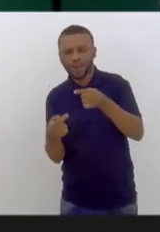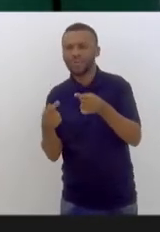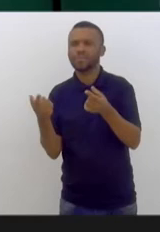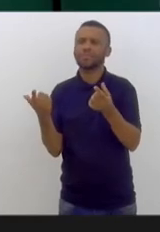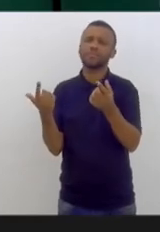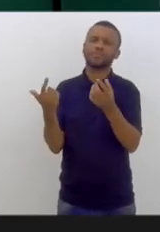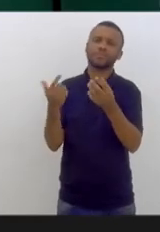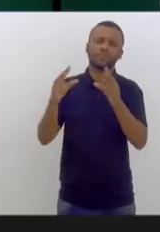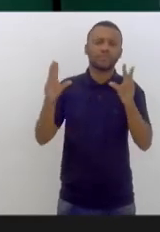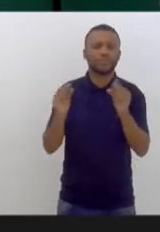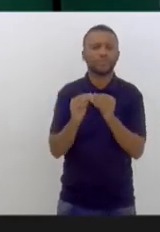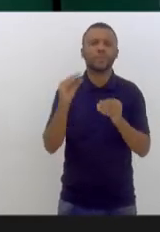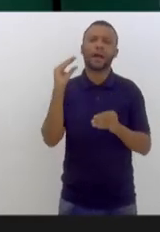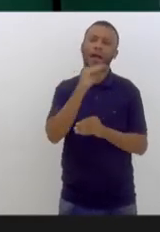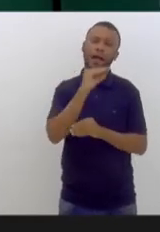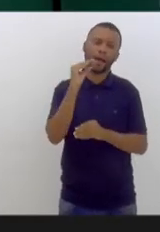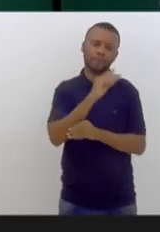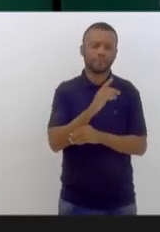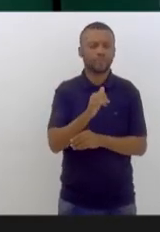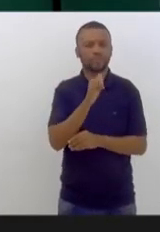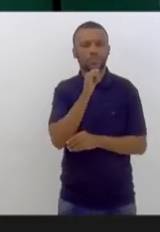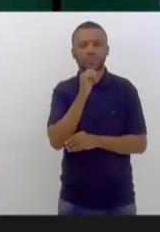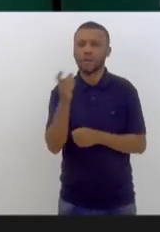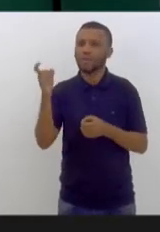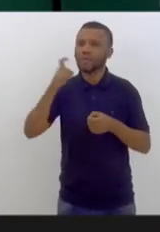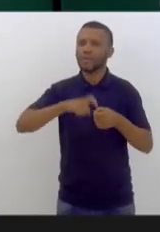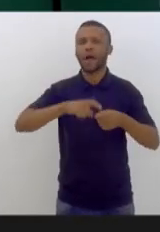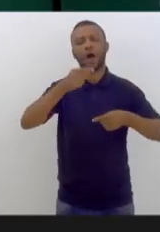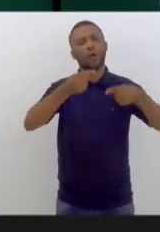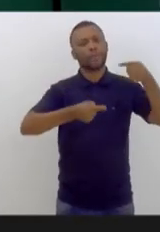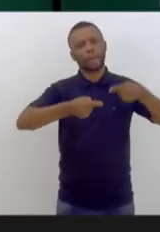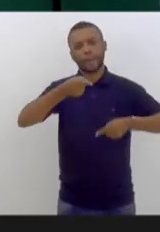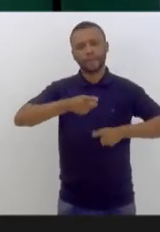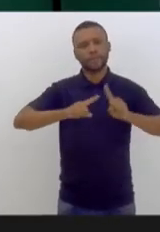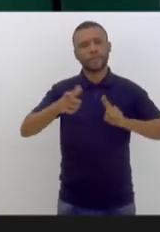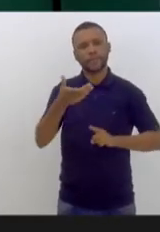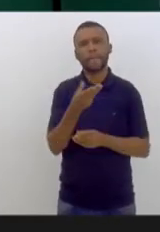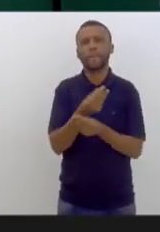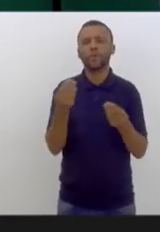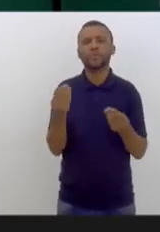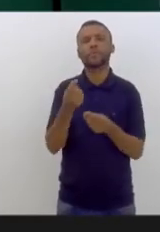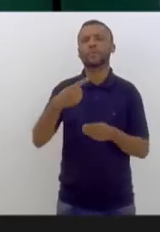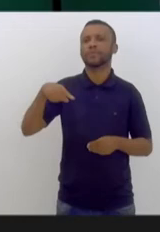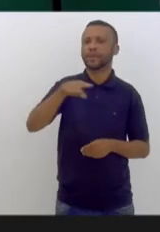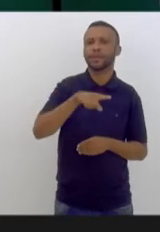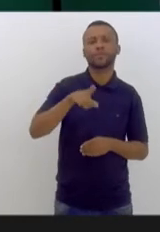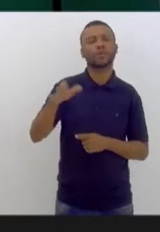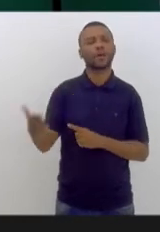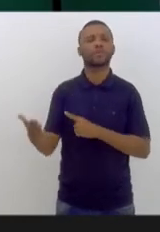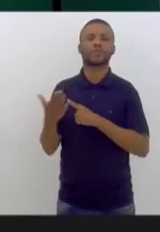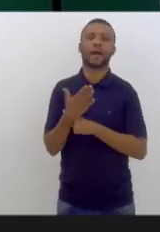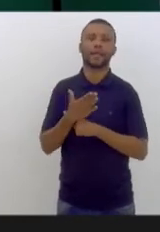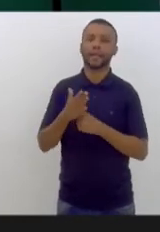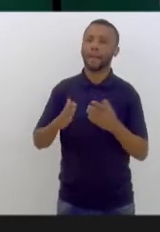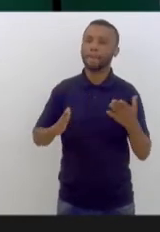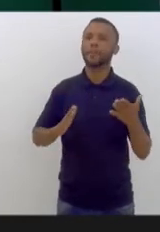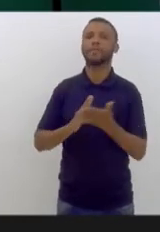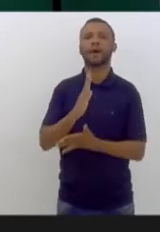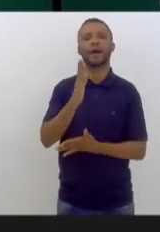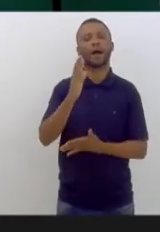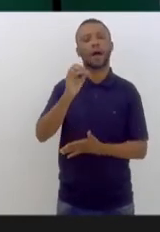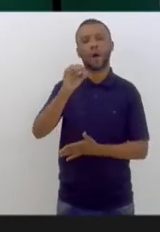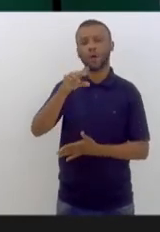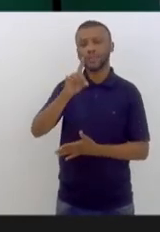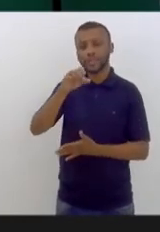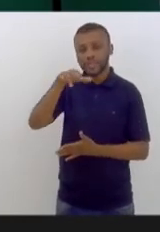minutos, né, infelizmente, acho que a gente tem que voltar ao debate, mas eu queria muito que os senhores nos ajudassem a aprovar esse ano. A Undim, ela já